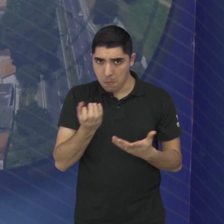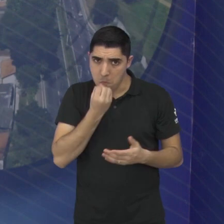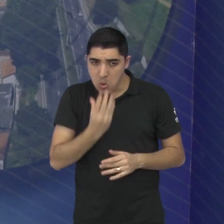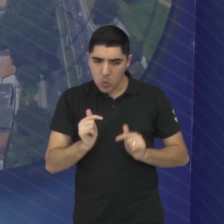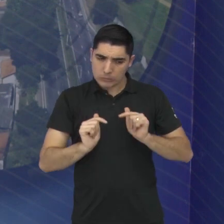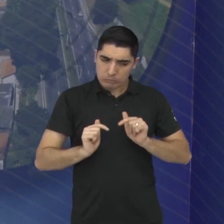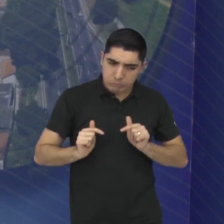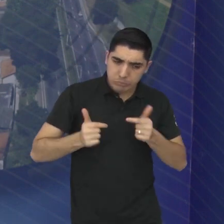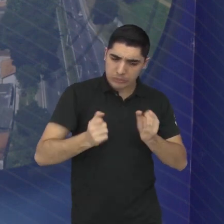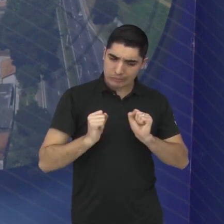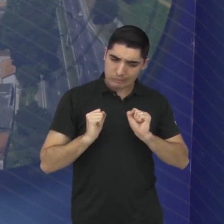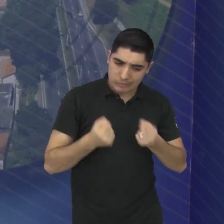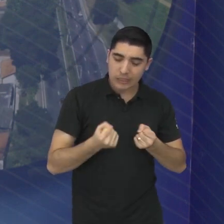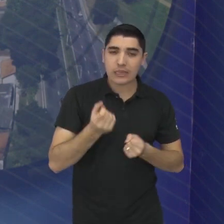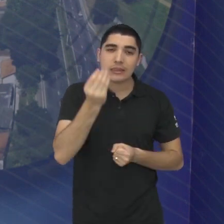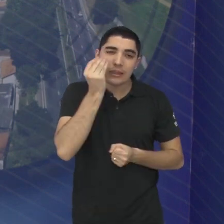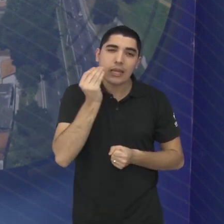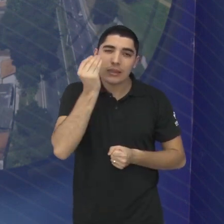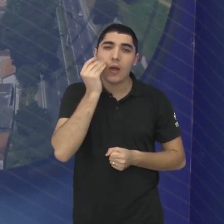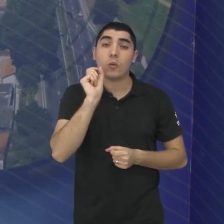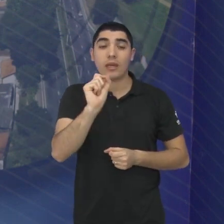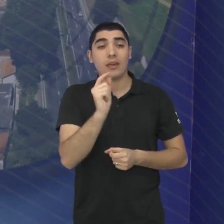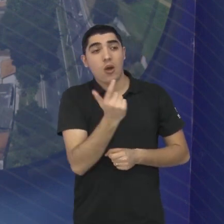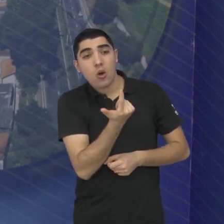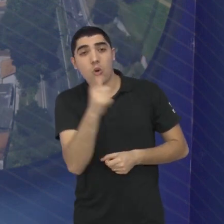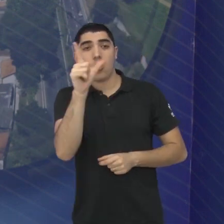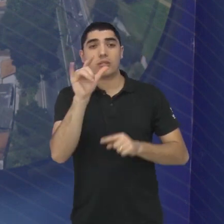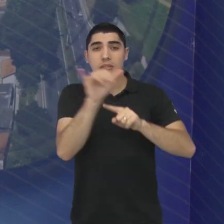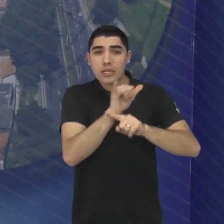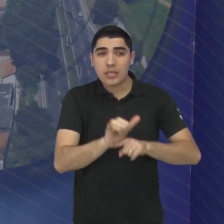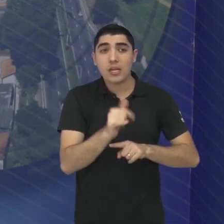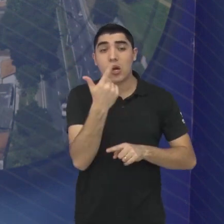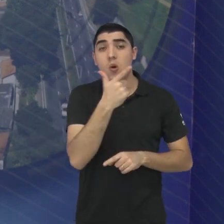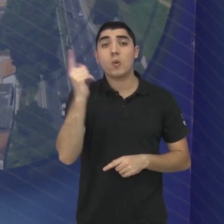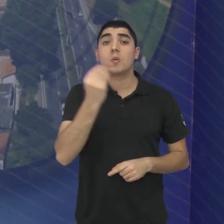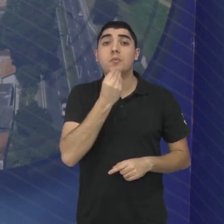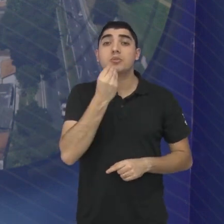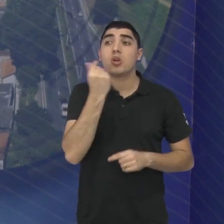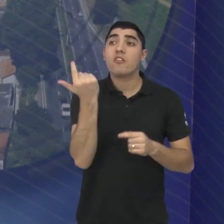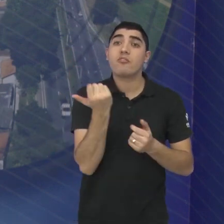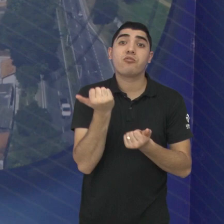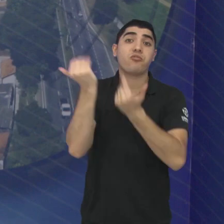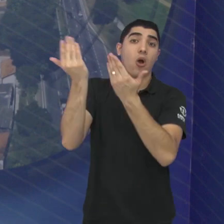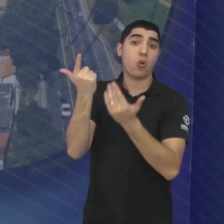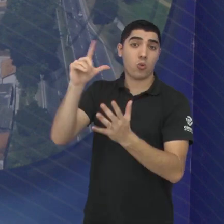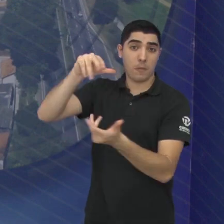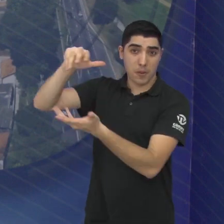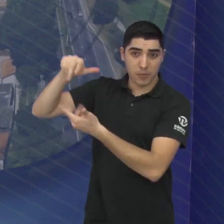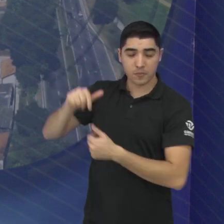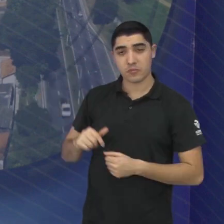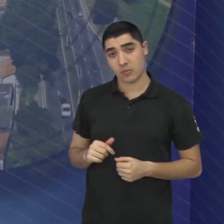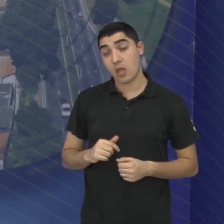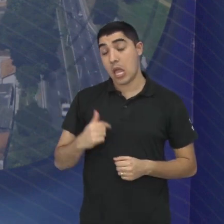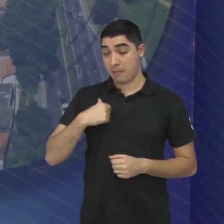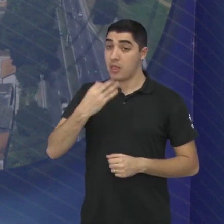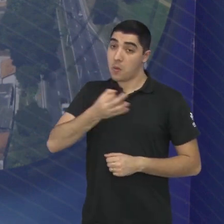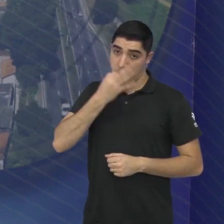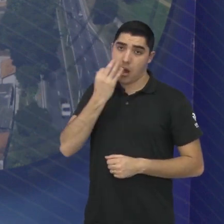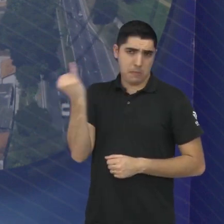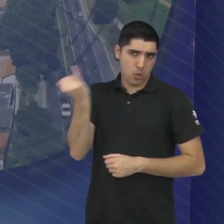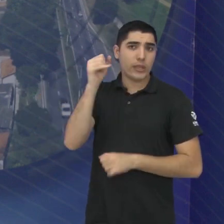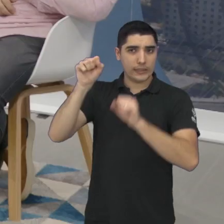esse tempo. Então, vale esse esforço para a gente ver se tem alguma outra alternativa, alguma outra saída em outro local que não seja